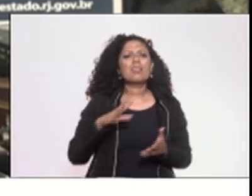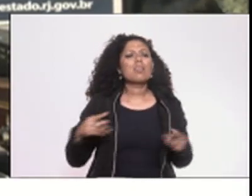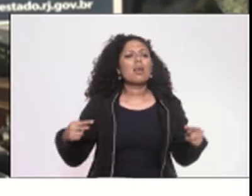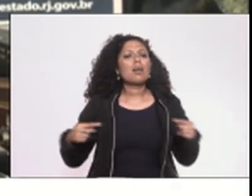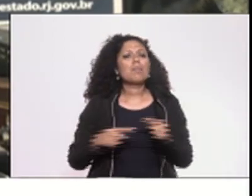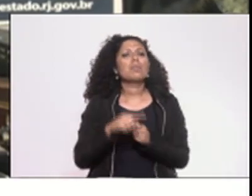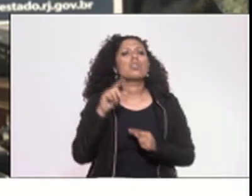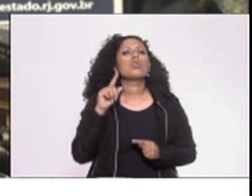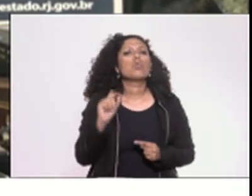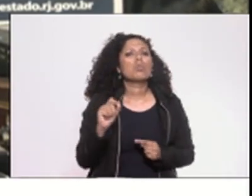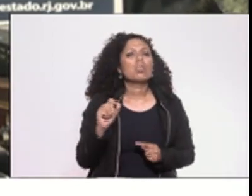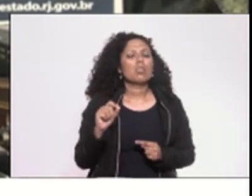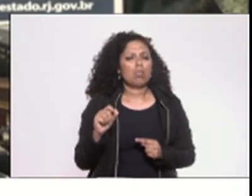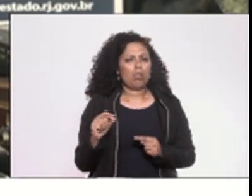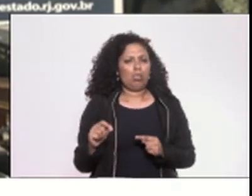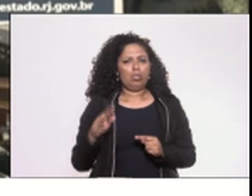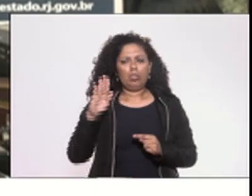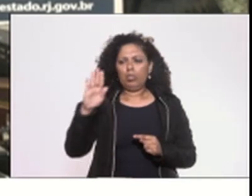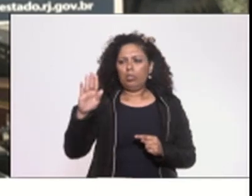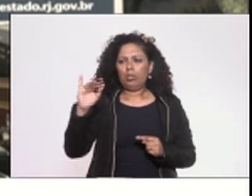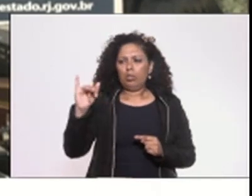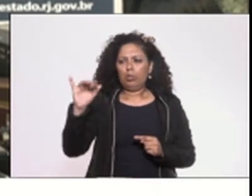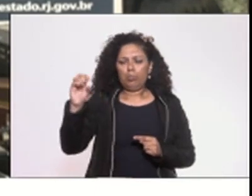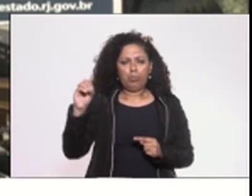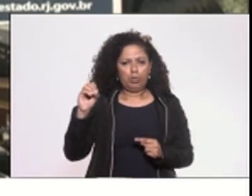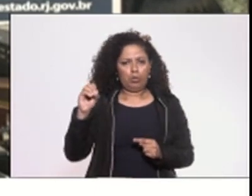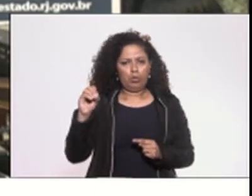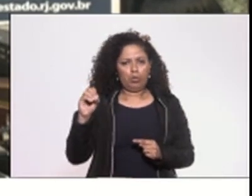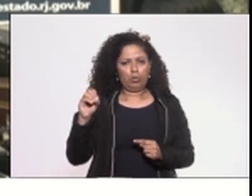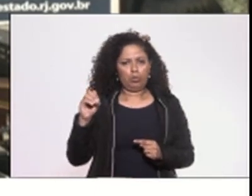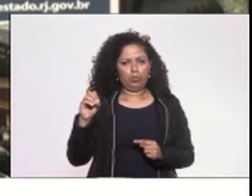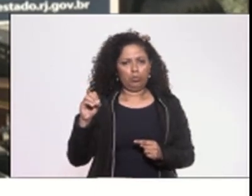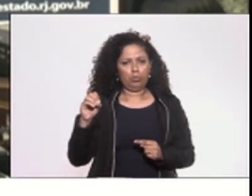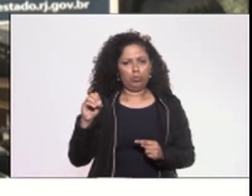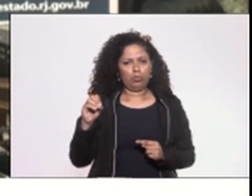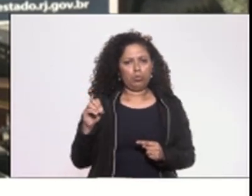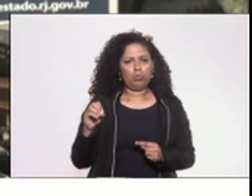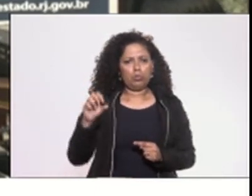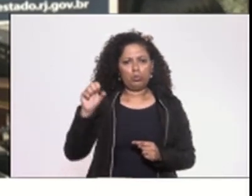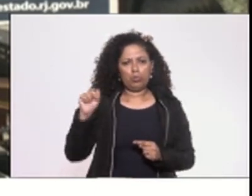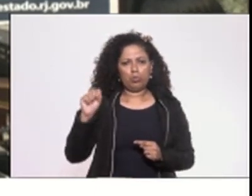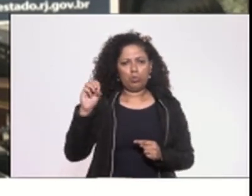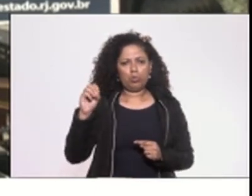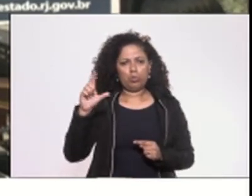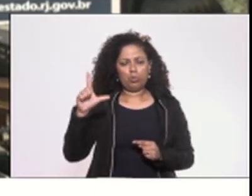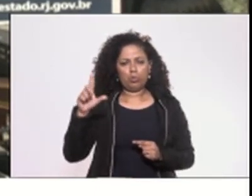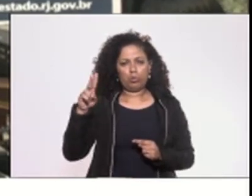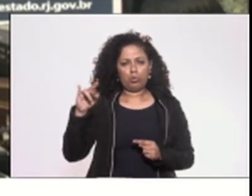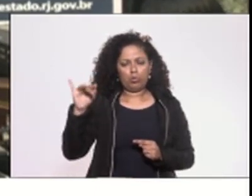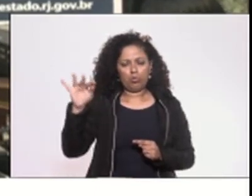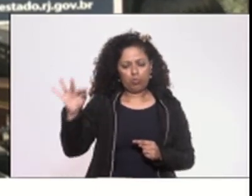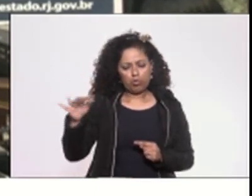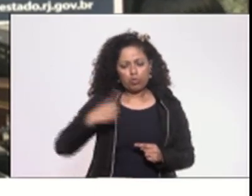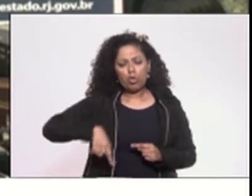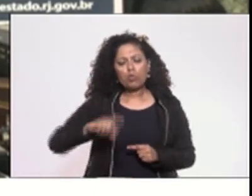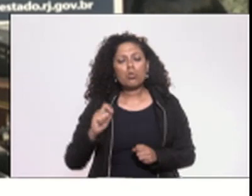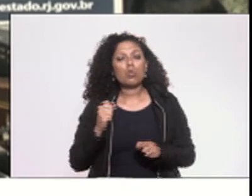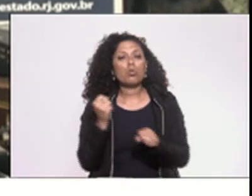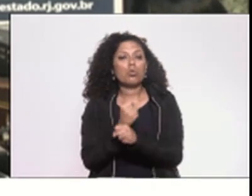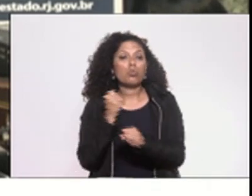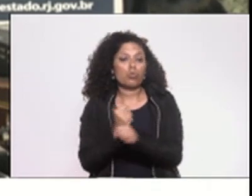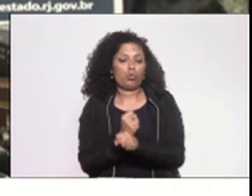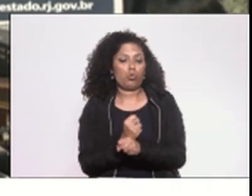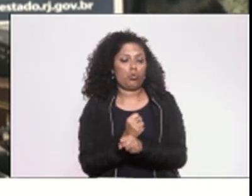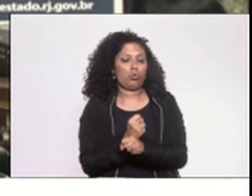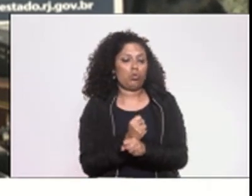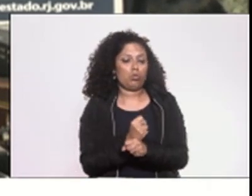a BioSolvit? A gente diz que a gente é uma ponte, é uma construtora. nós construímos pontes entre